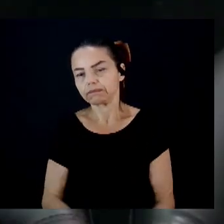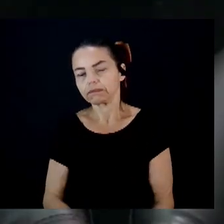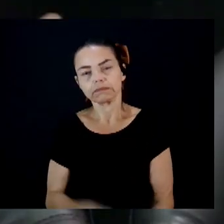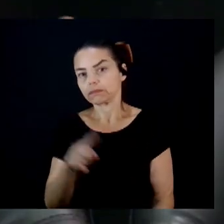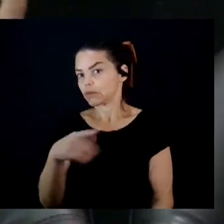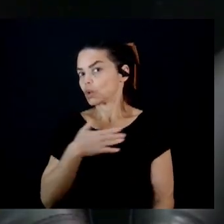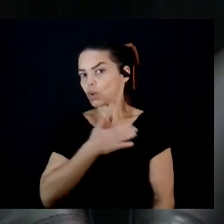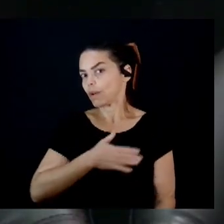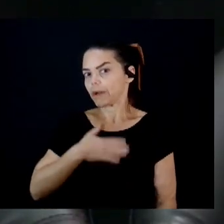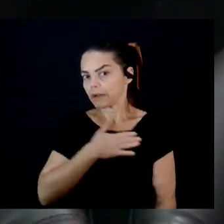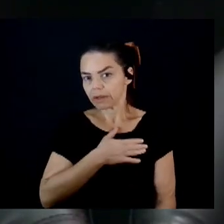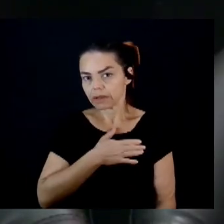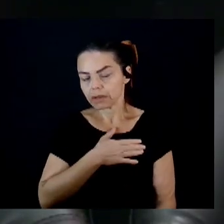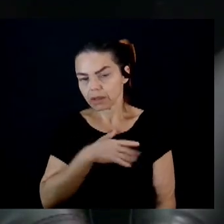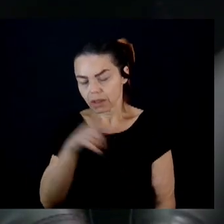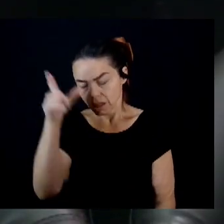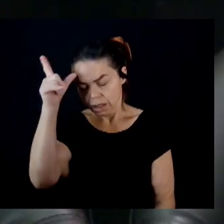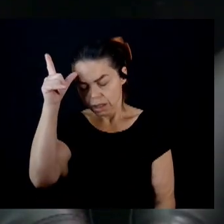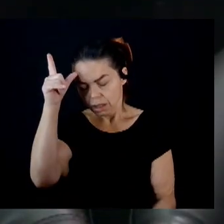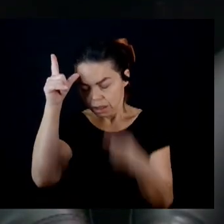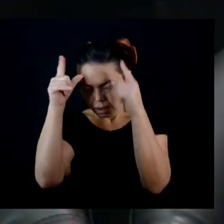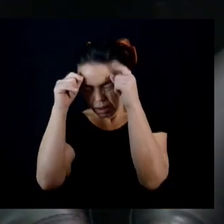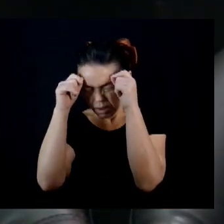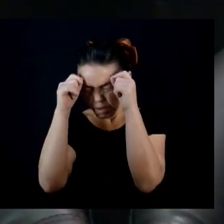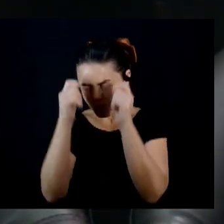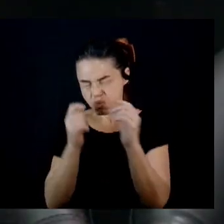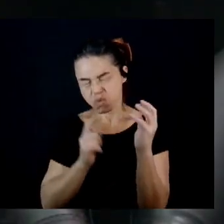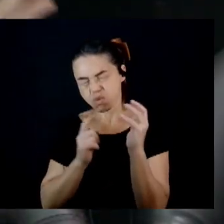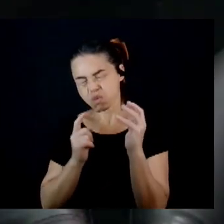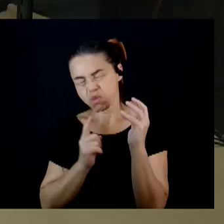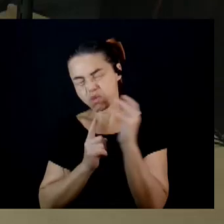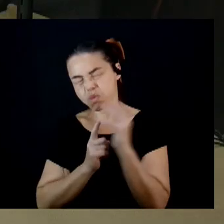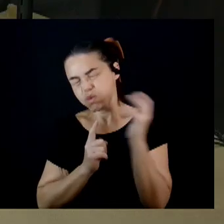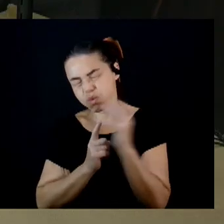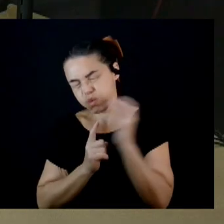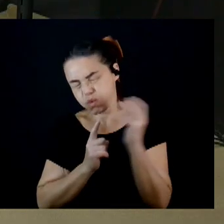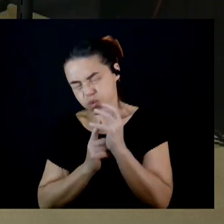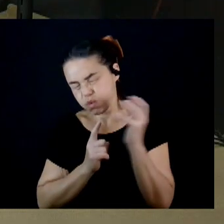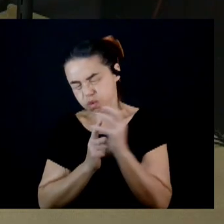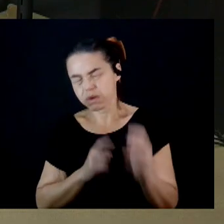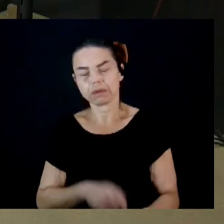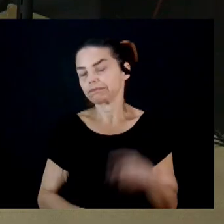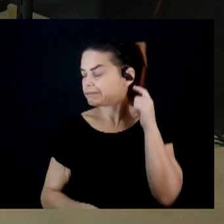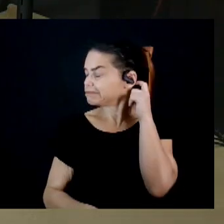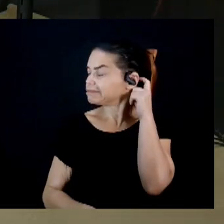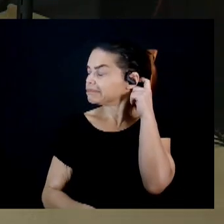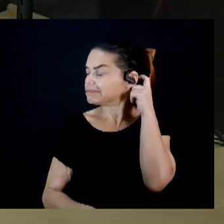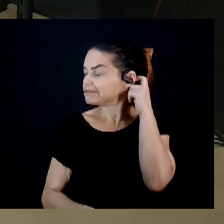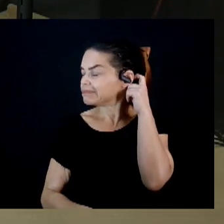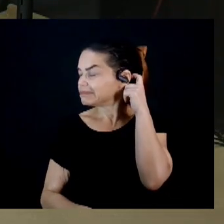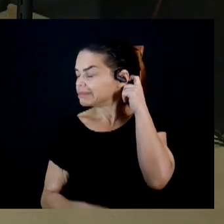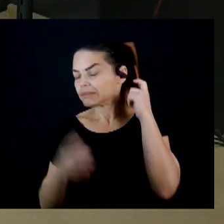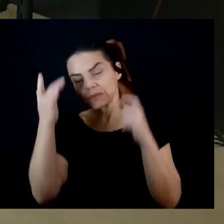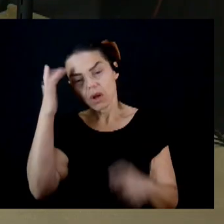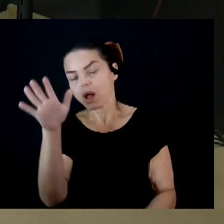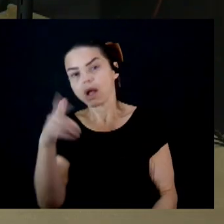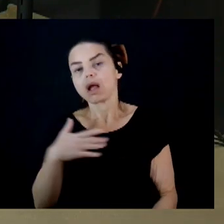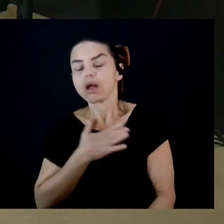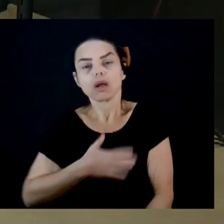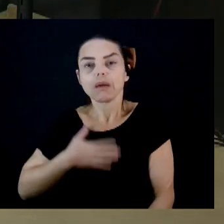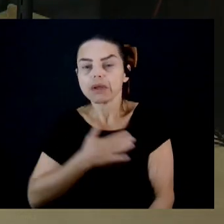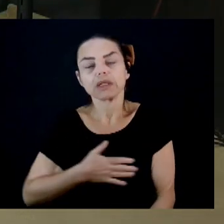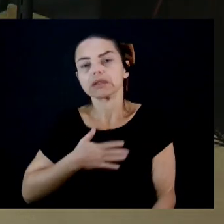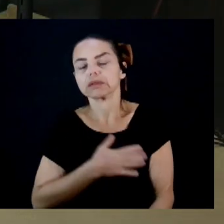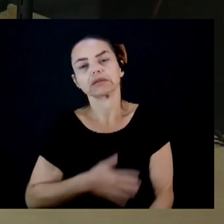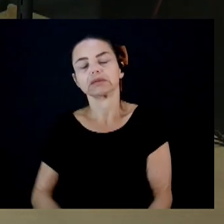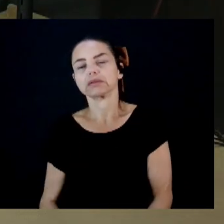Isso é alívio de uma pressão. É outro sentimento. É outra coisa. Ela não sabe mais o que é prazer. A ausência de